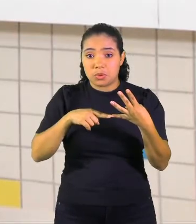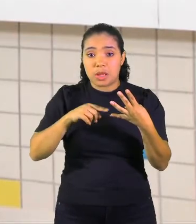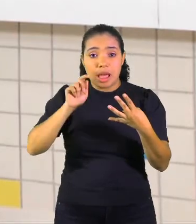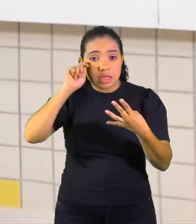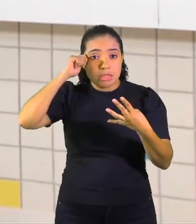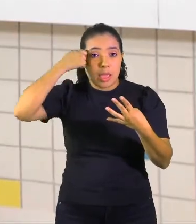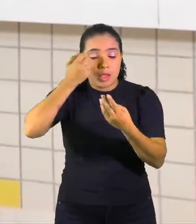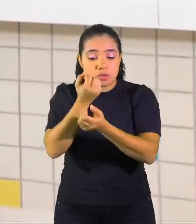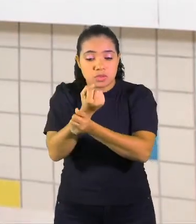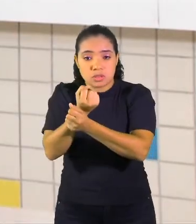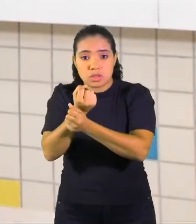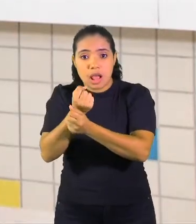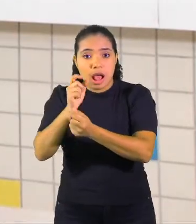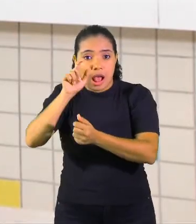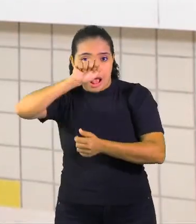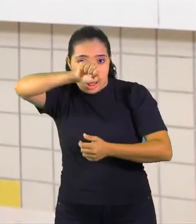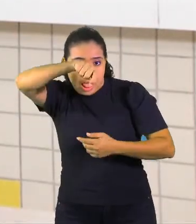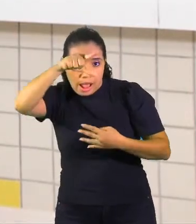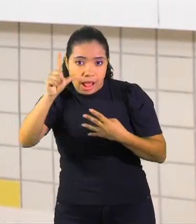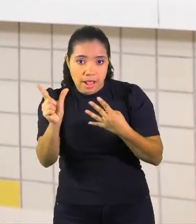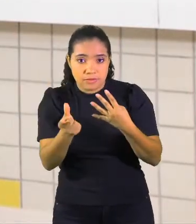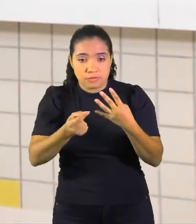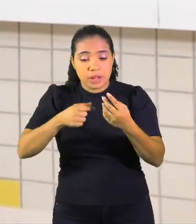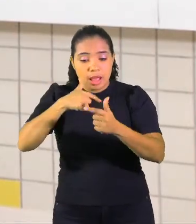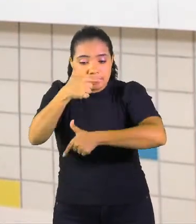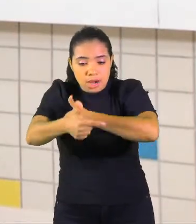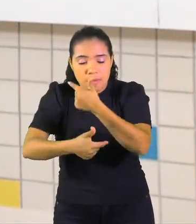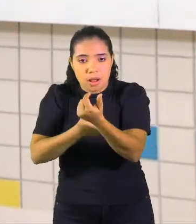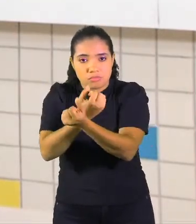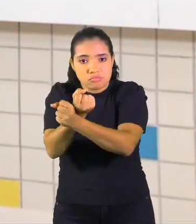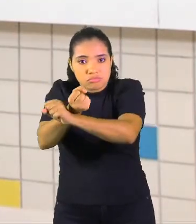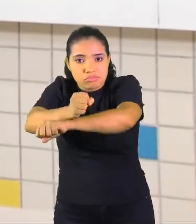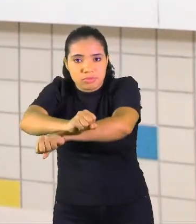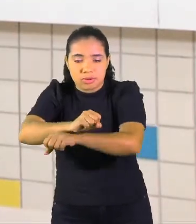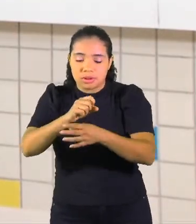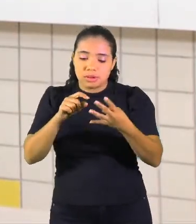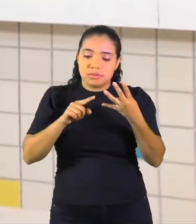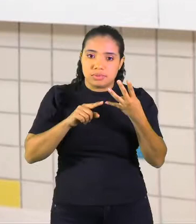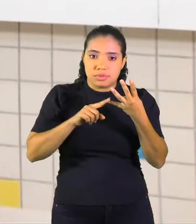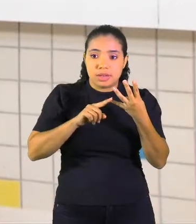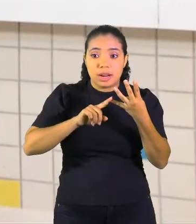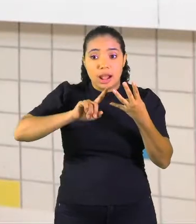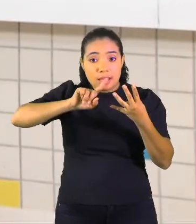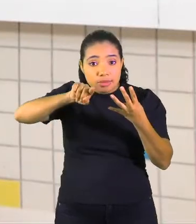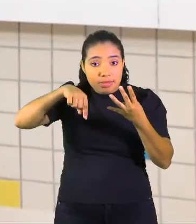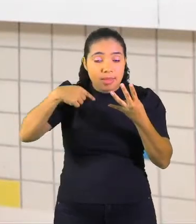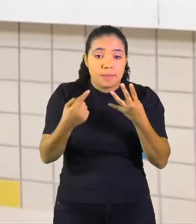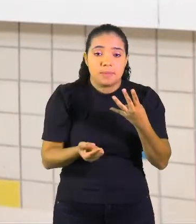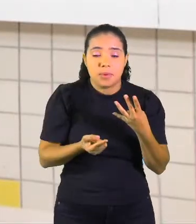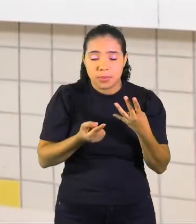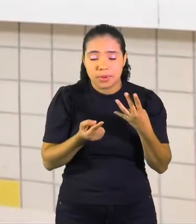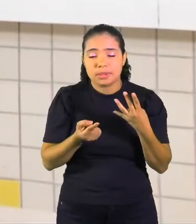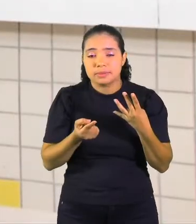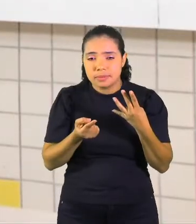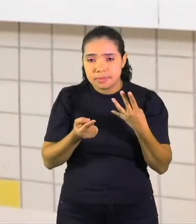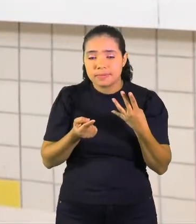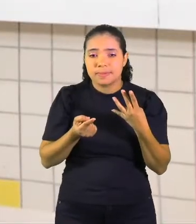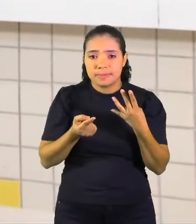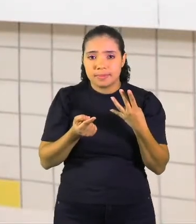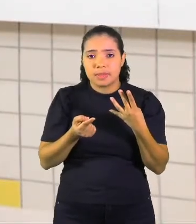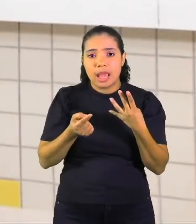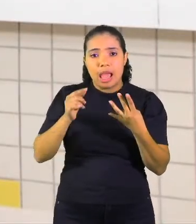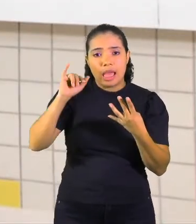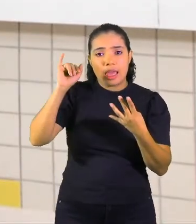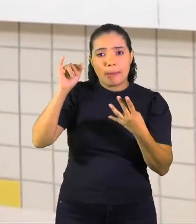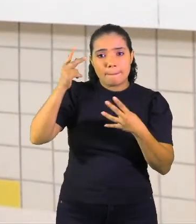que vieram trabalhar, que vieram ser escravizados. Mais tarde, alguns